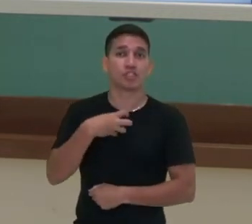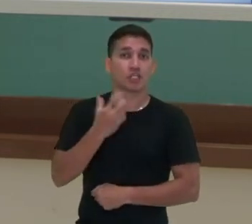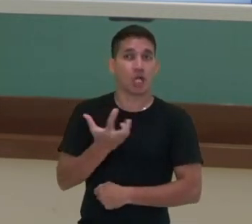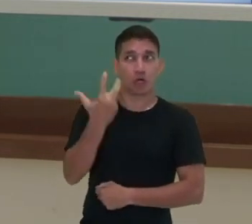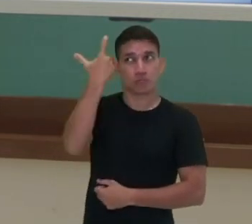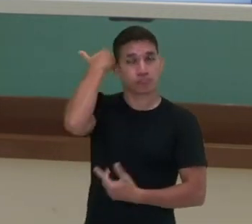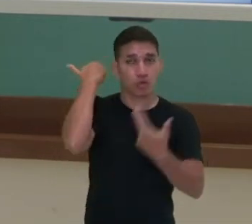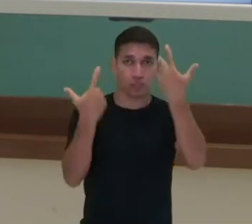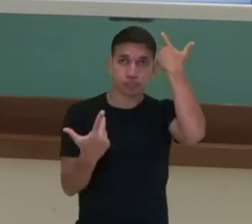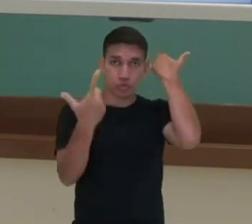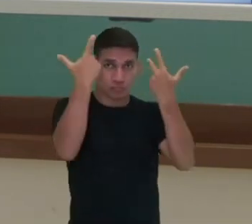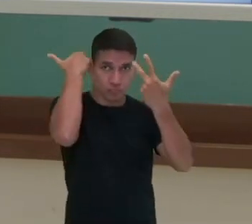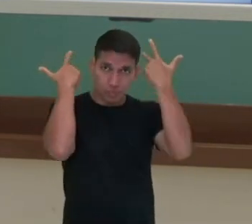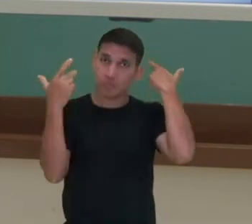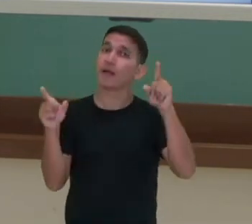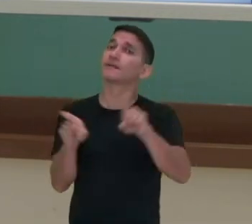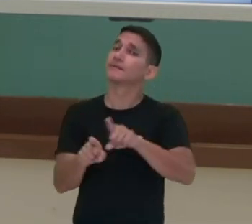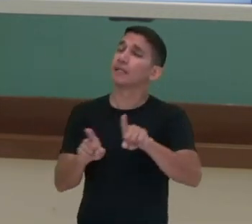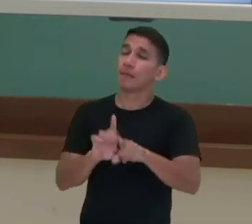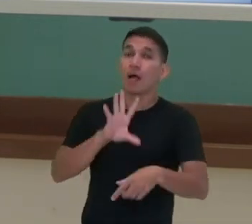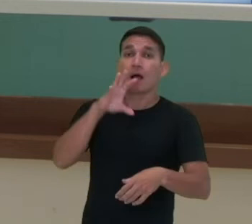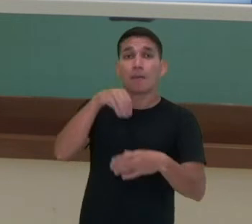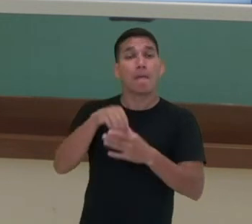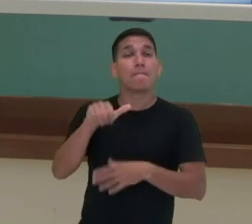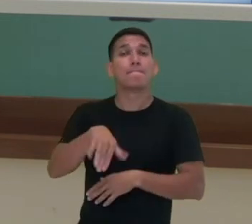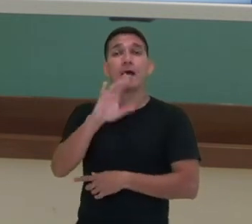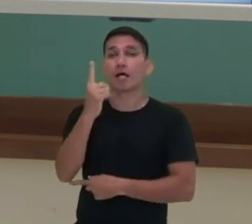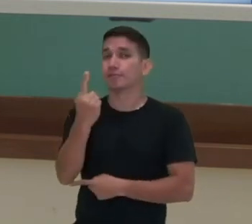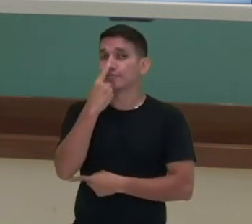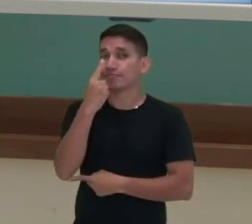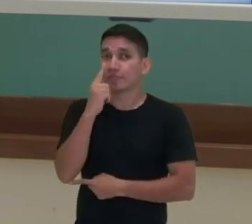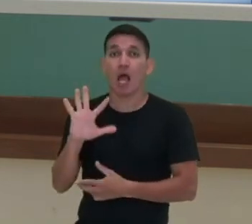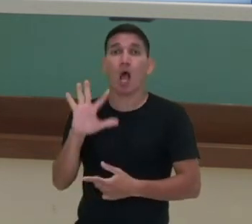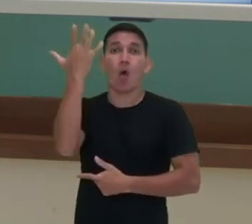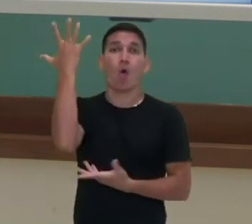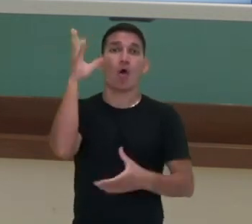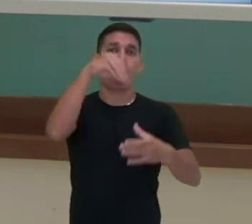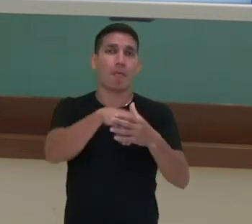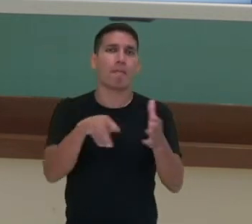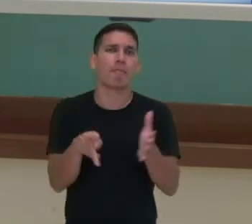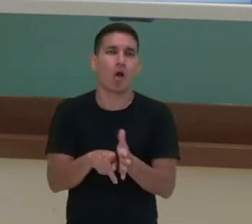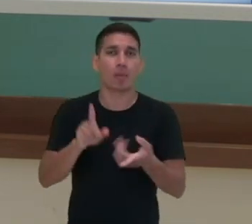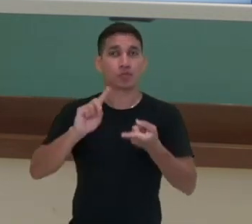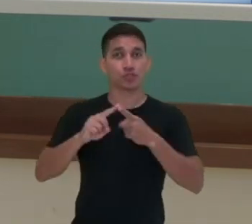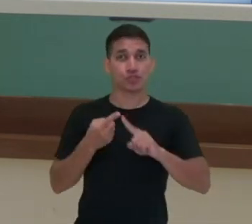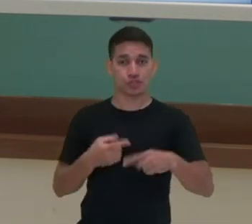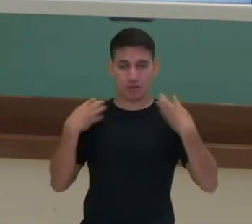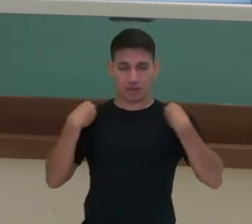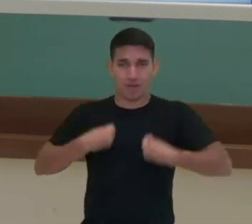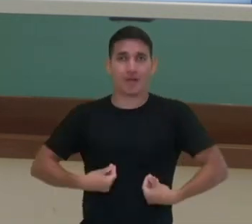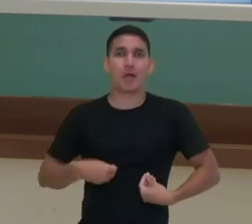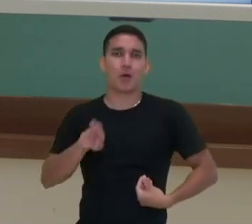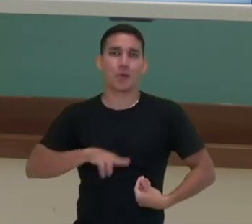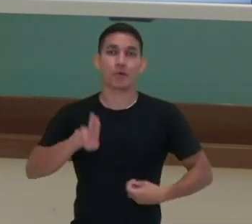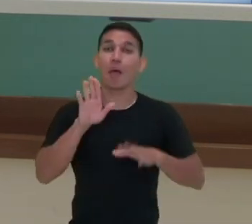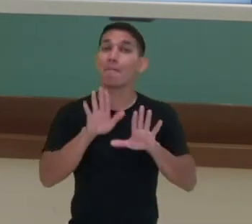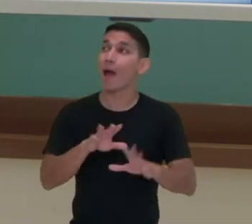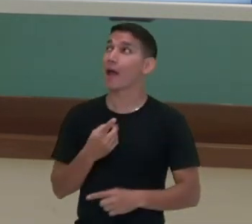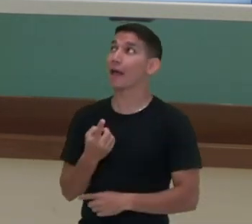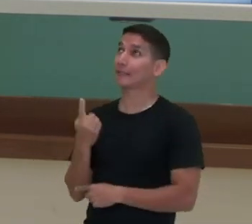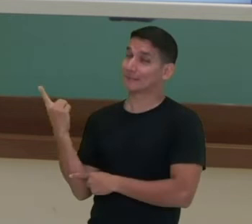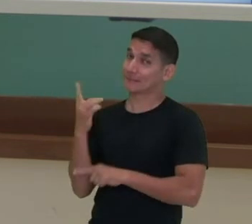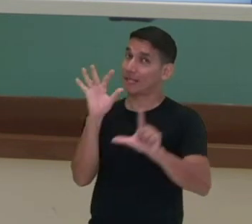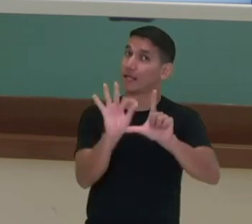cabelo é aquele que dentro mais acontece, por exemplo, num tipo de camiseta que usa, né? No caso